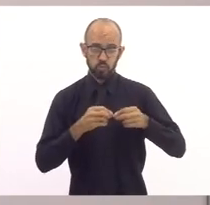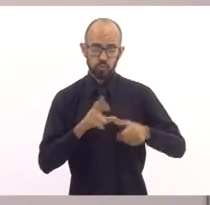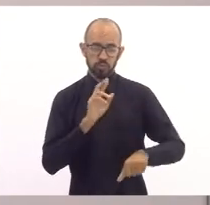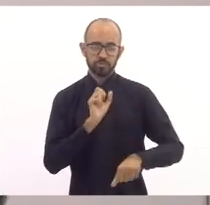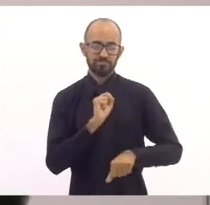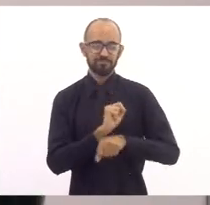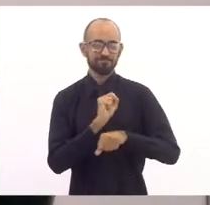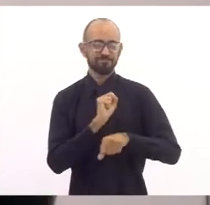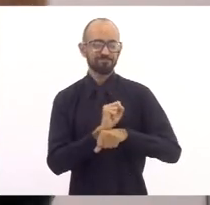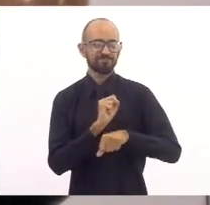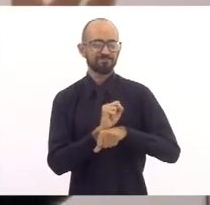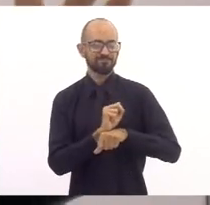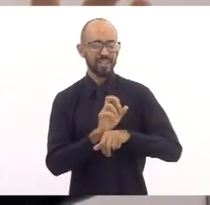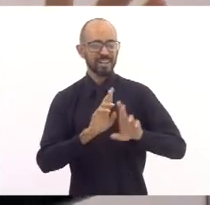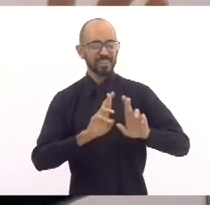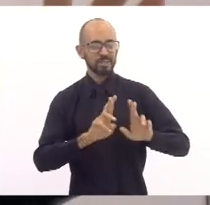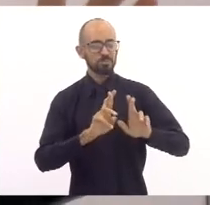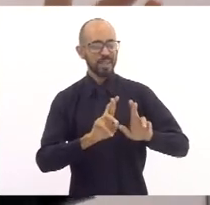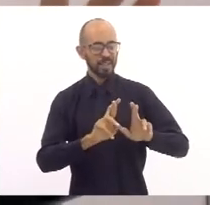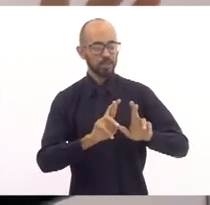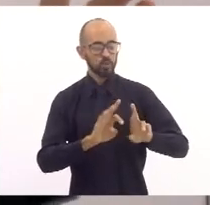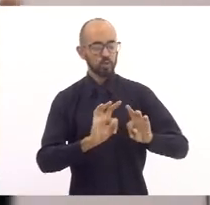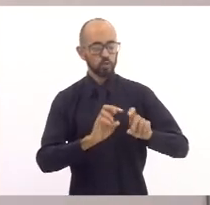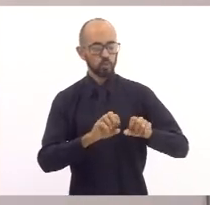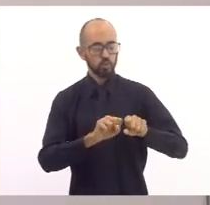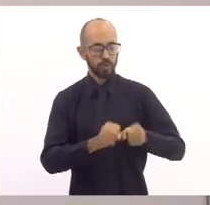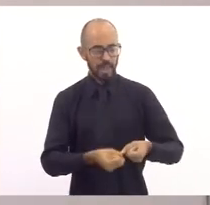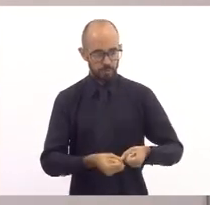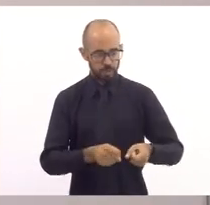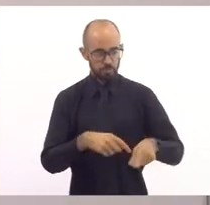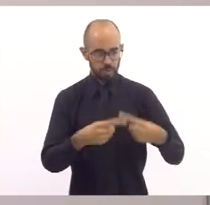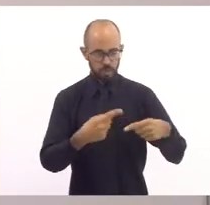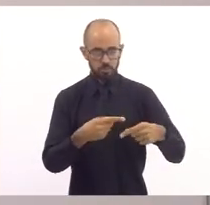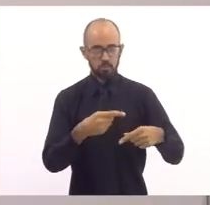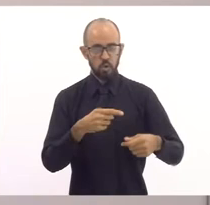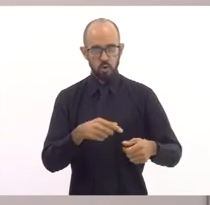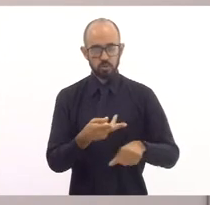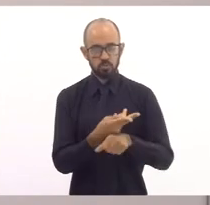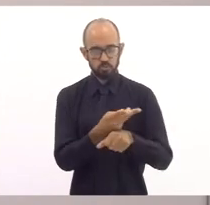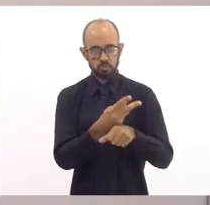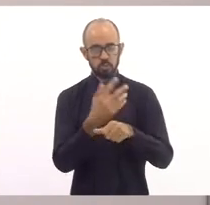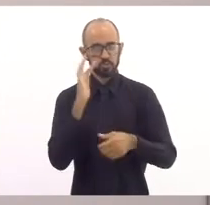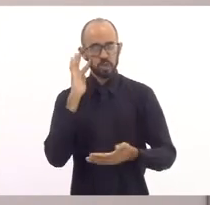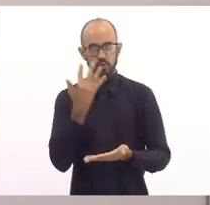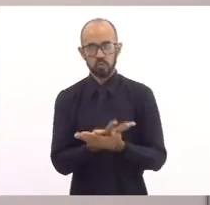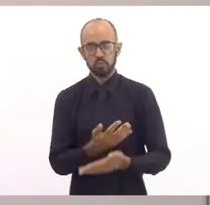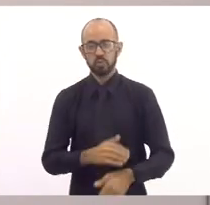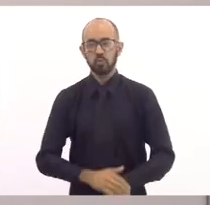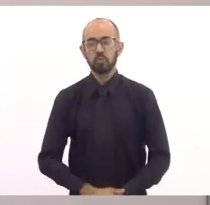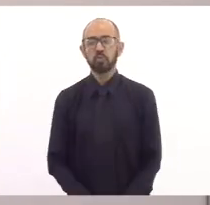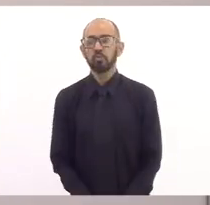o sistema quebrar totalmente, para depois buscar solução.